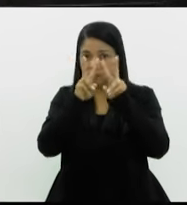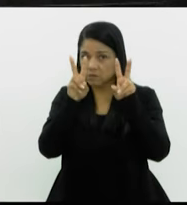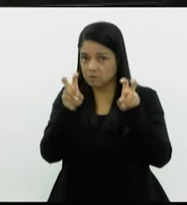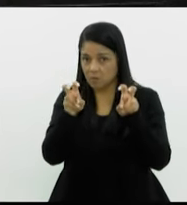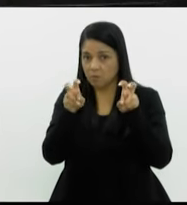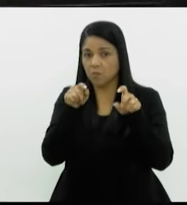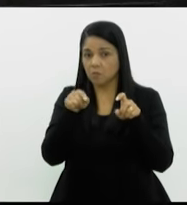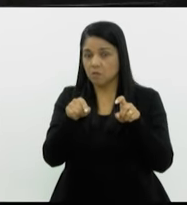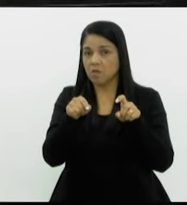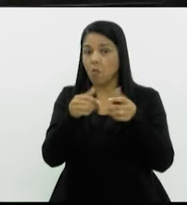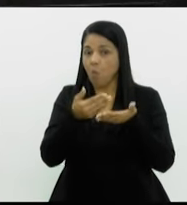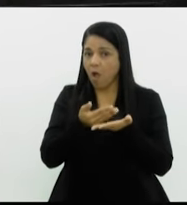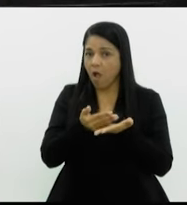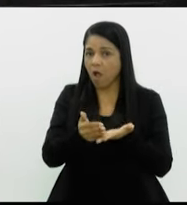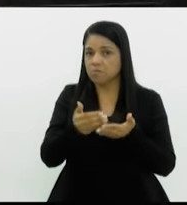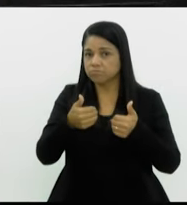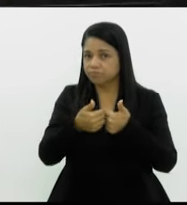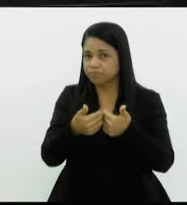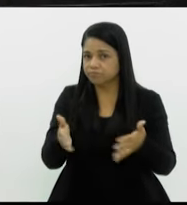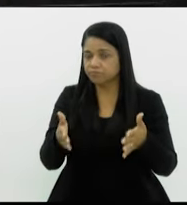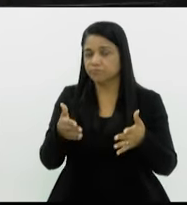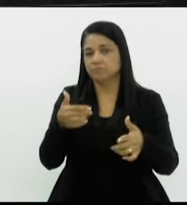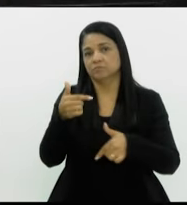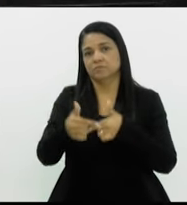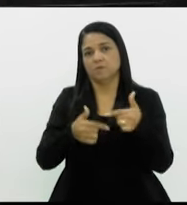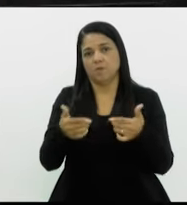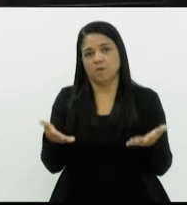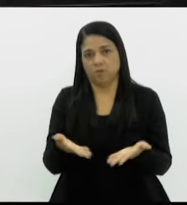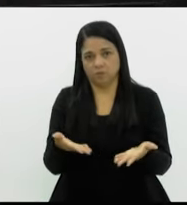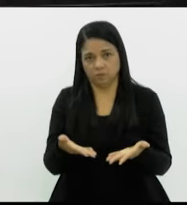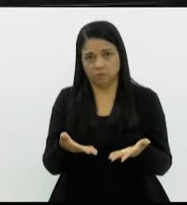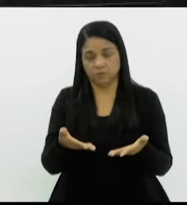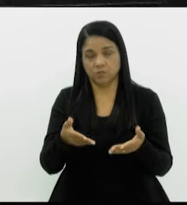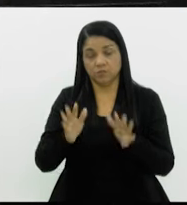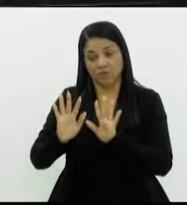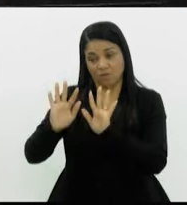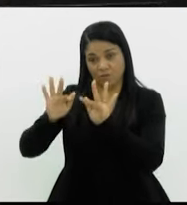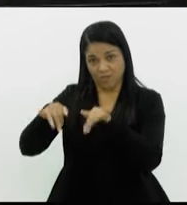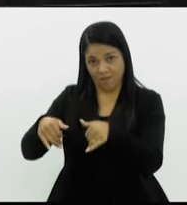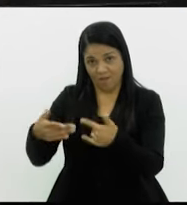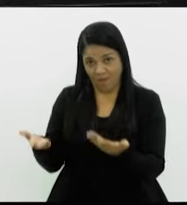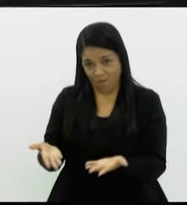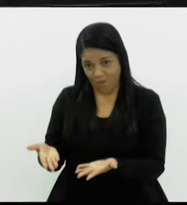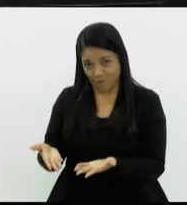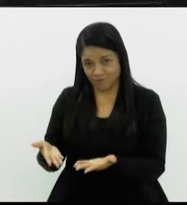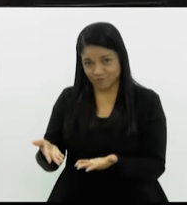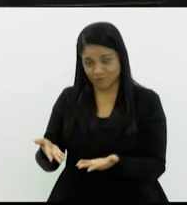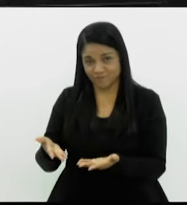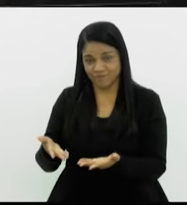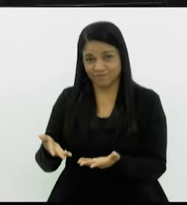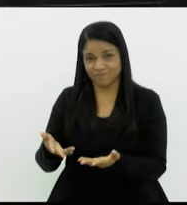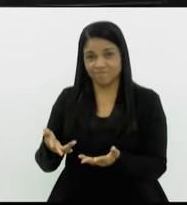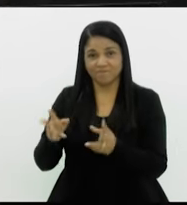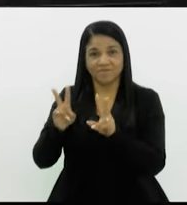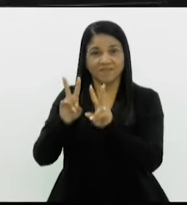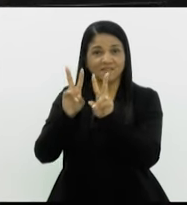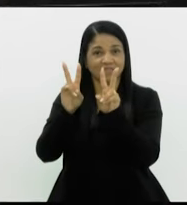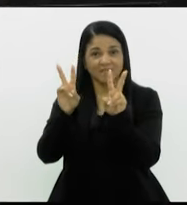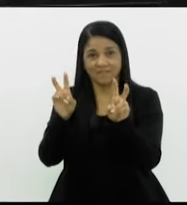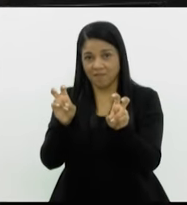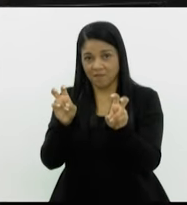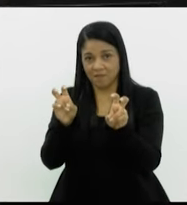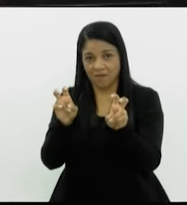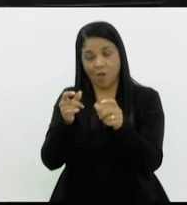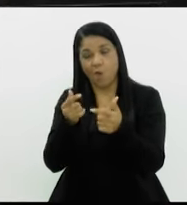sobre ele na abertura dos trabalhos. No expediente final, iria falar